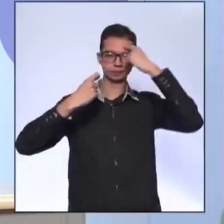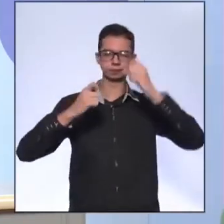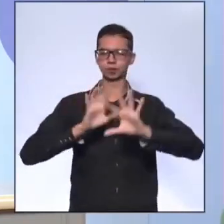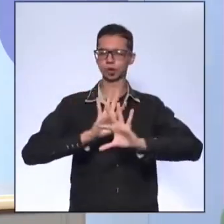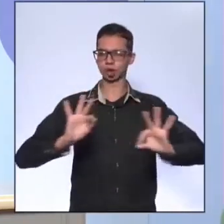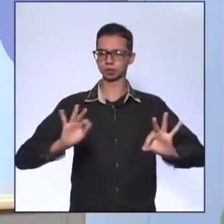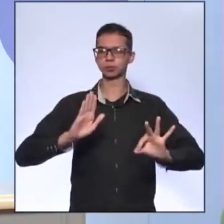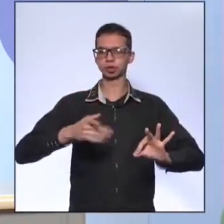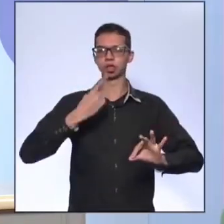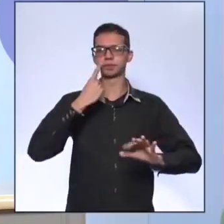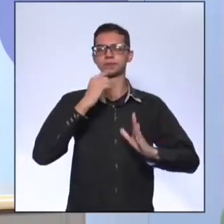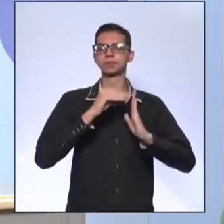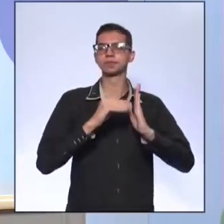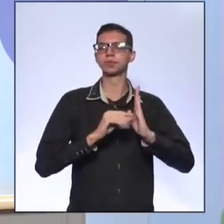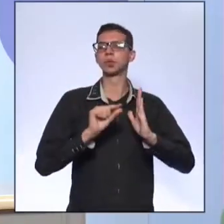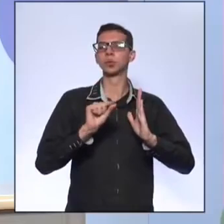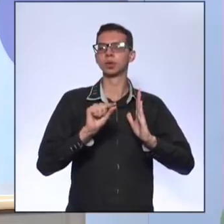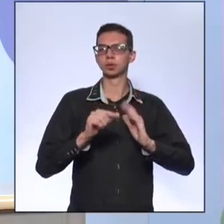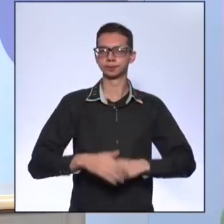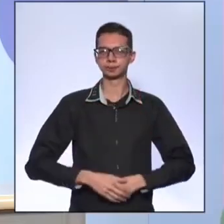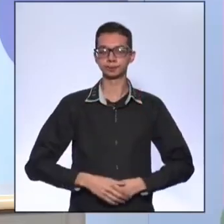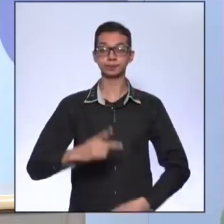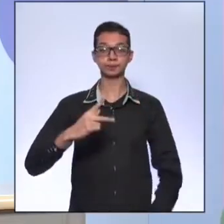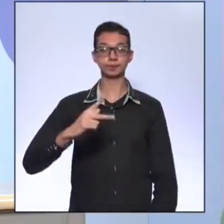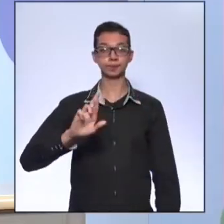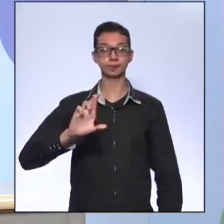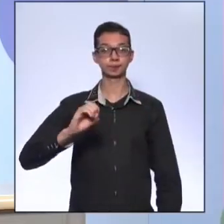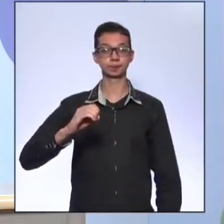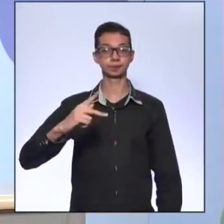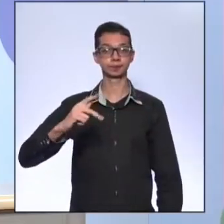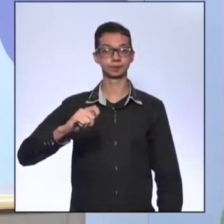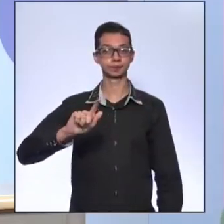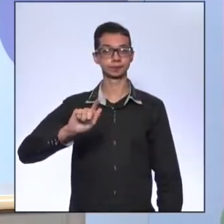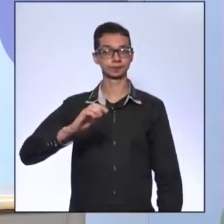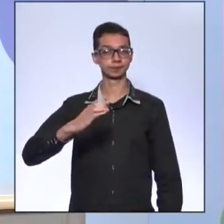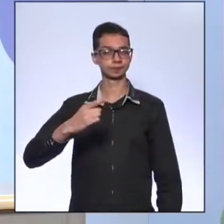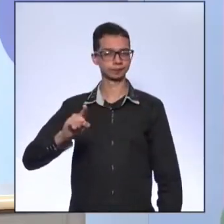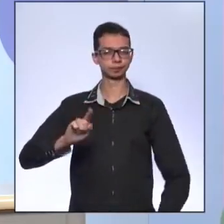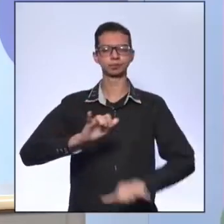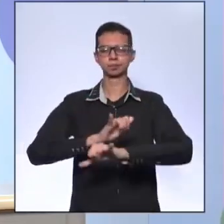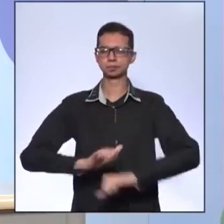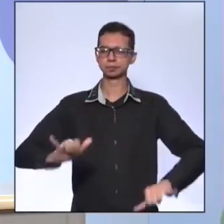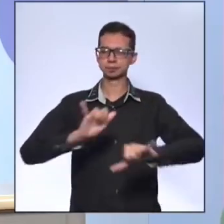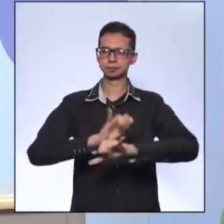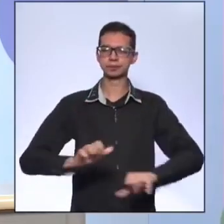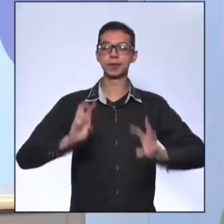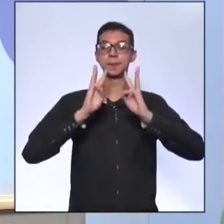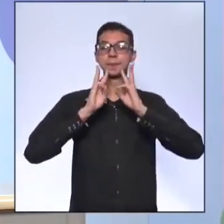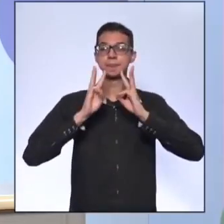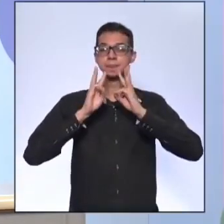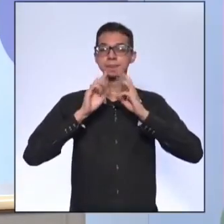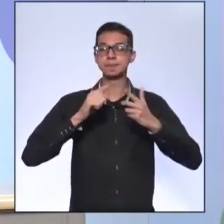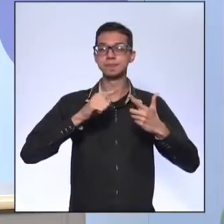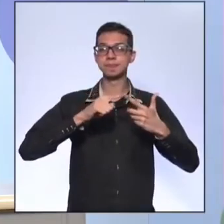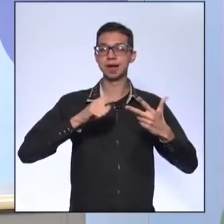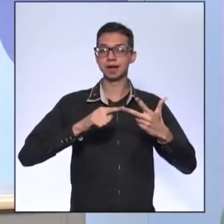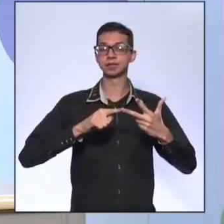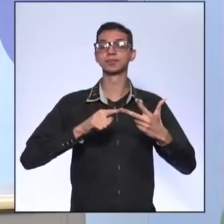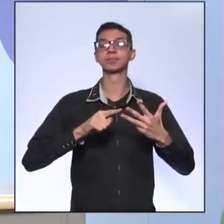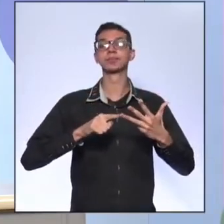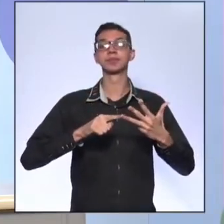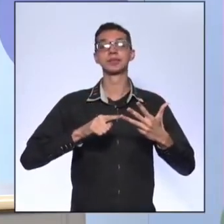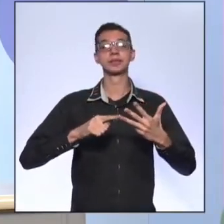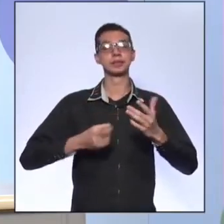vamos lá. Propagação, divulgação, marketing, processo de criação,